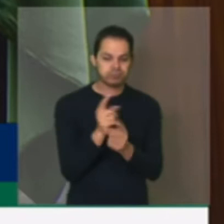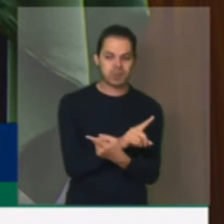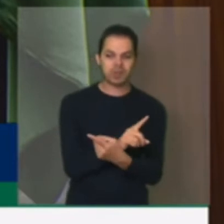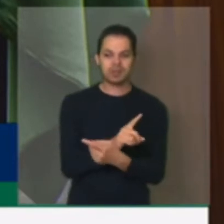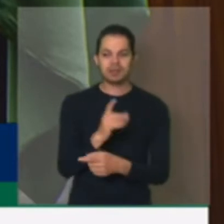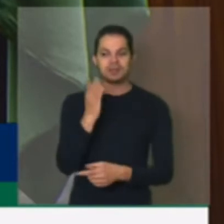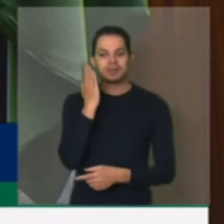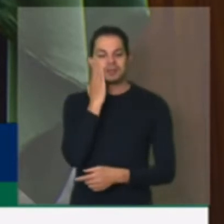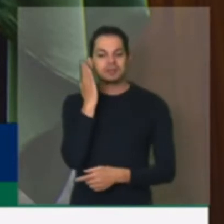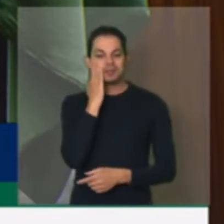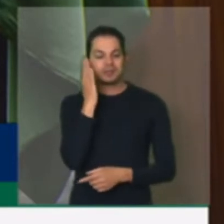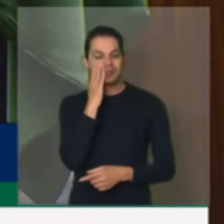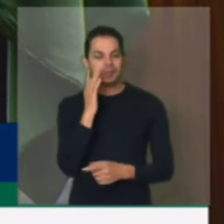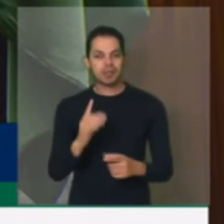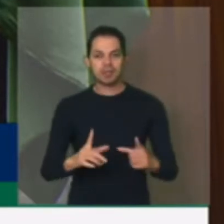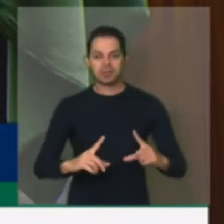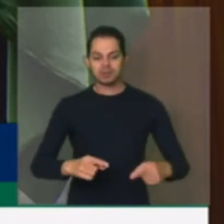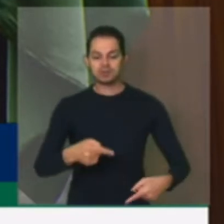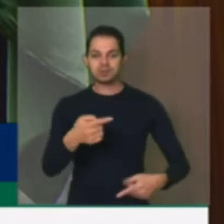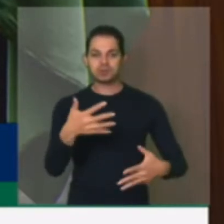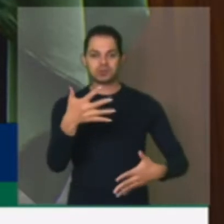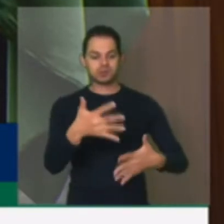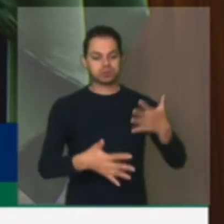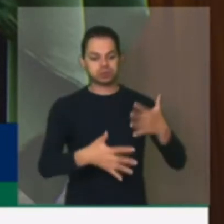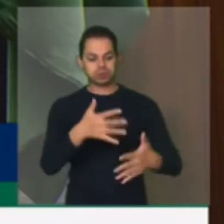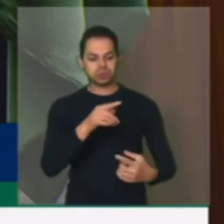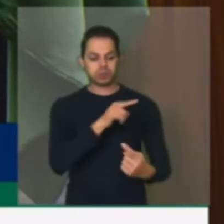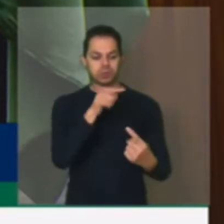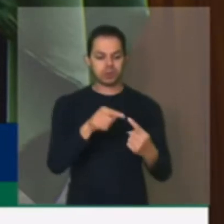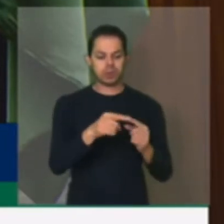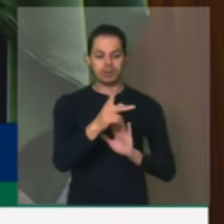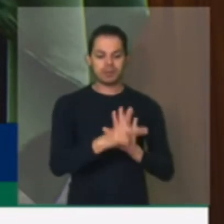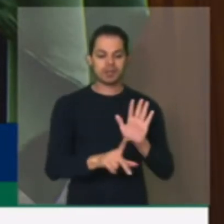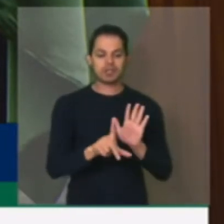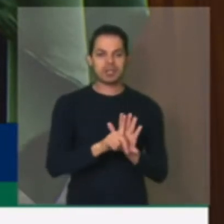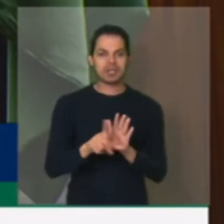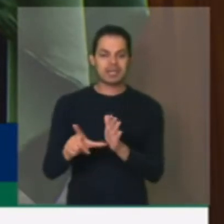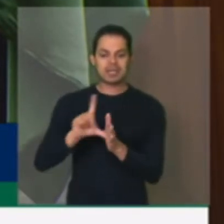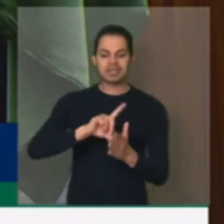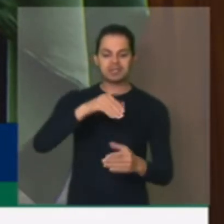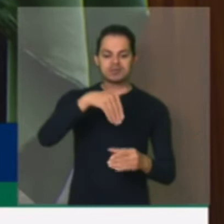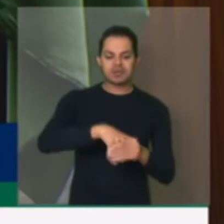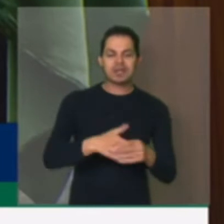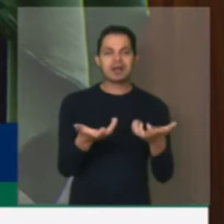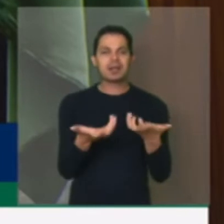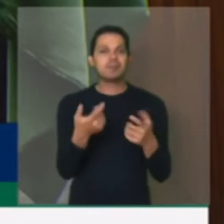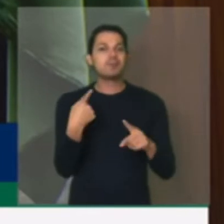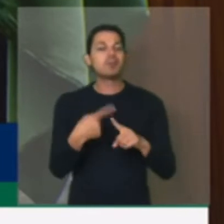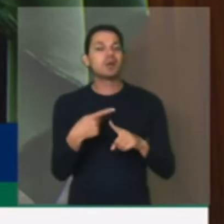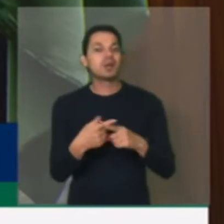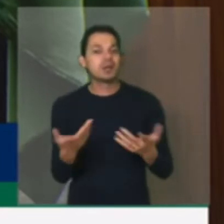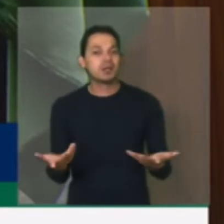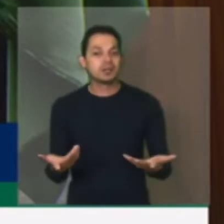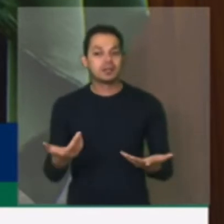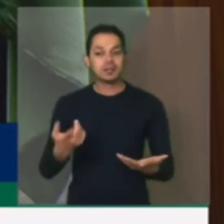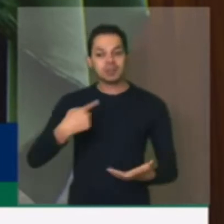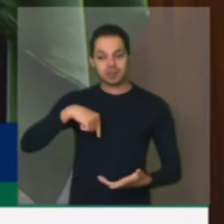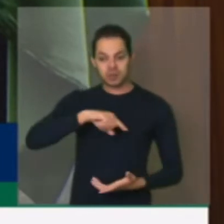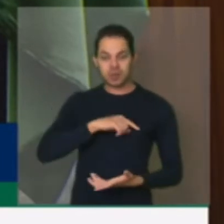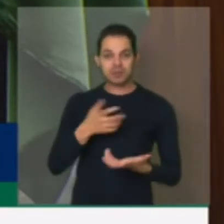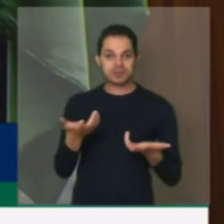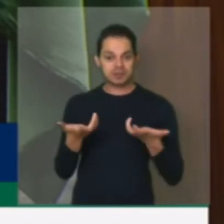vai contrariar o objeto do projeto? Qual o sentido de votar antes? Se nós queremos acalmar, líder